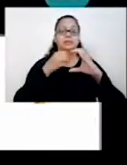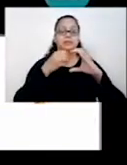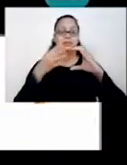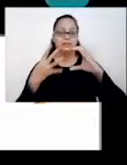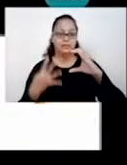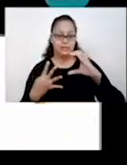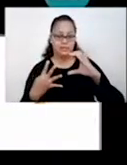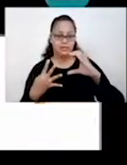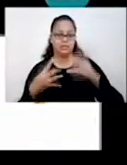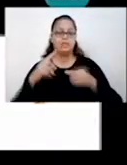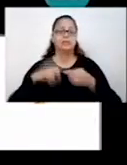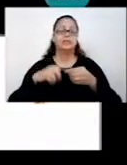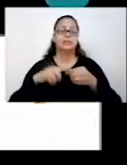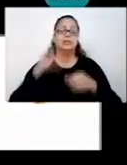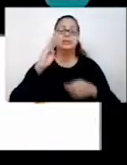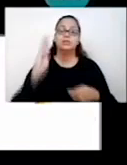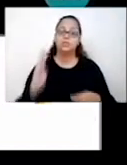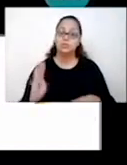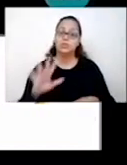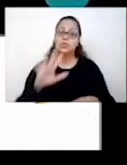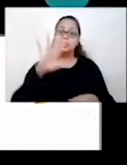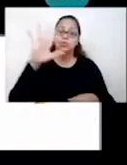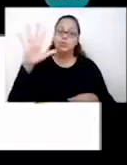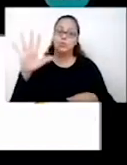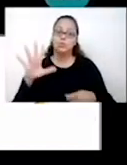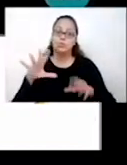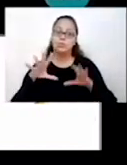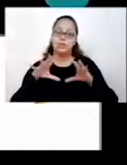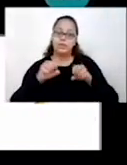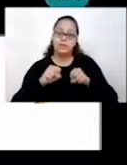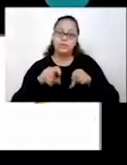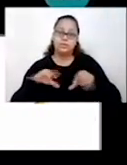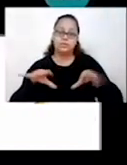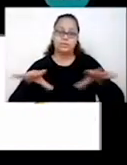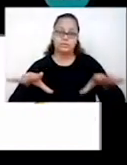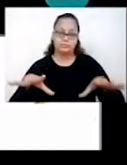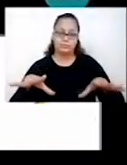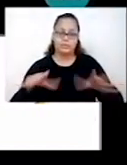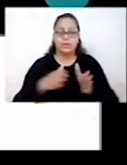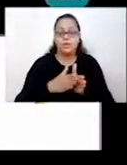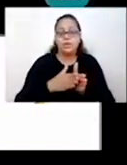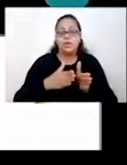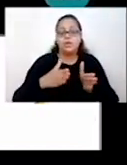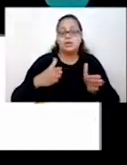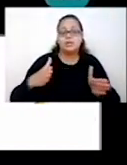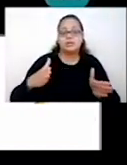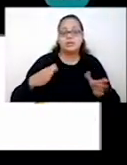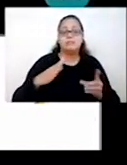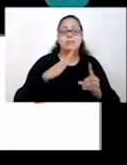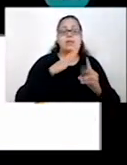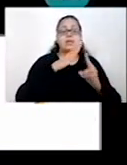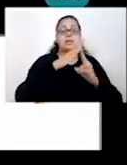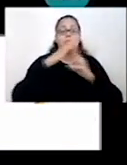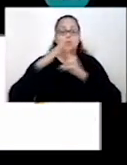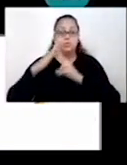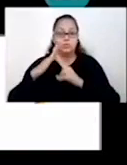das cidades no Brasil colonial, diferenciamos crescimento urbano de